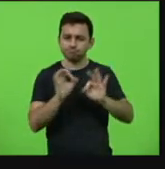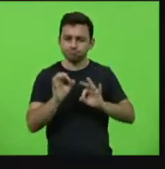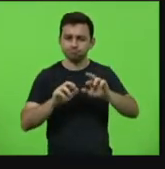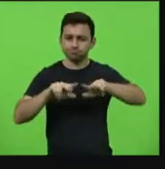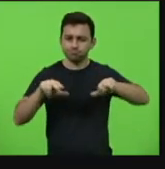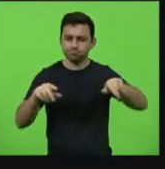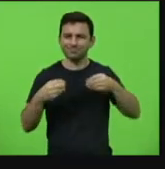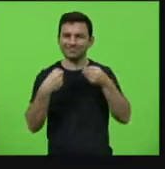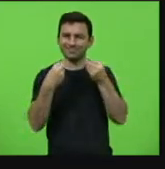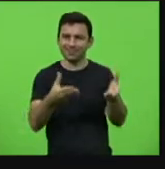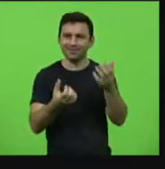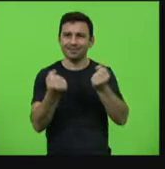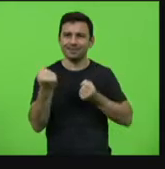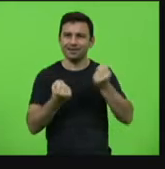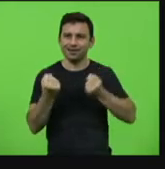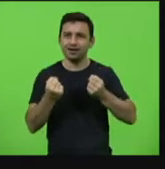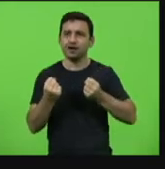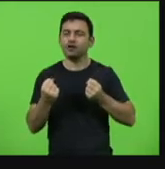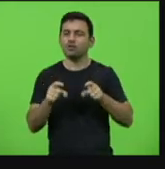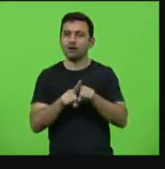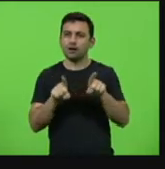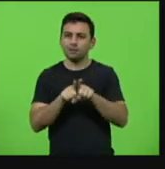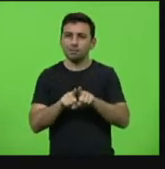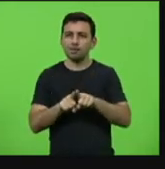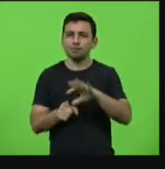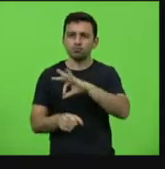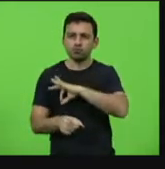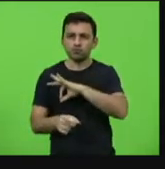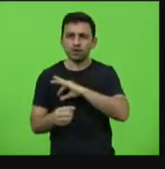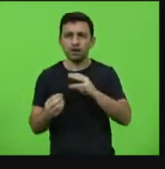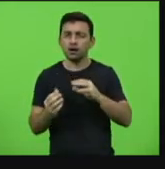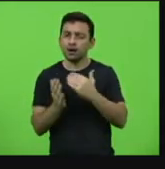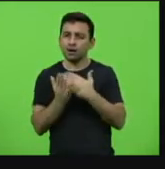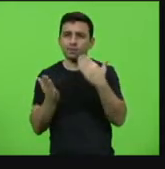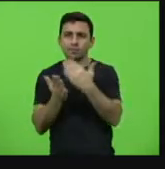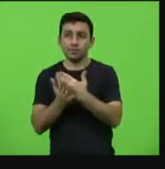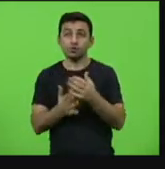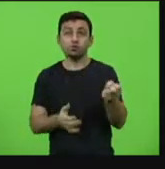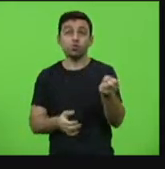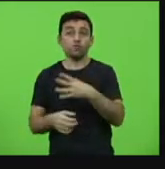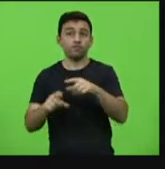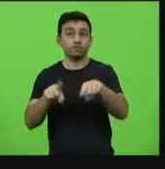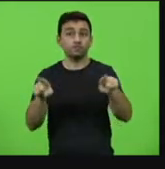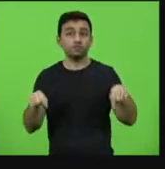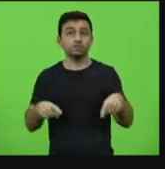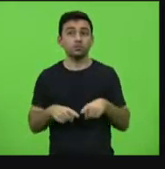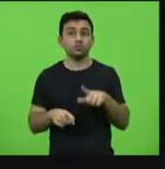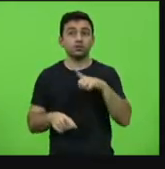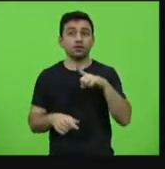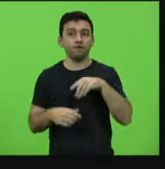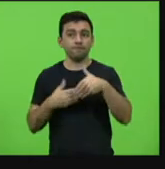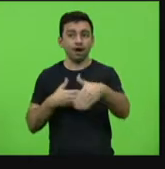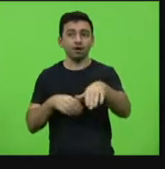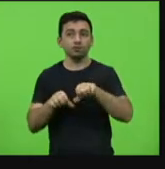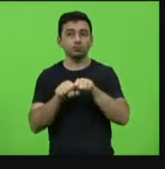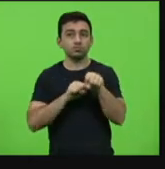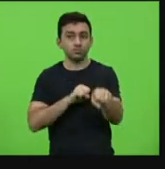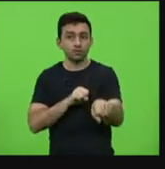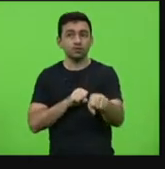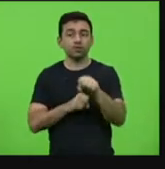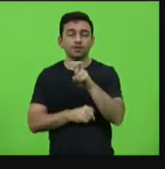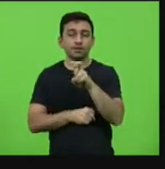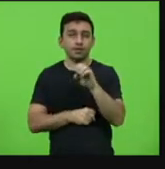viaturas, mais efetivos agora, com a formação da nova turma, que está para se formar os novos